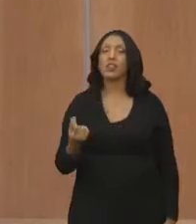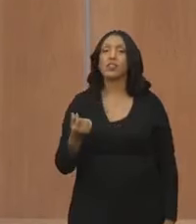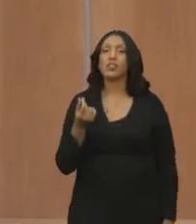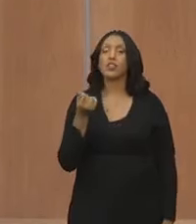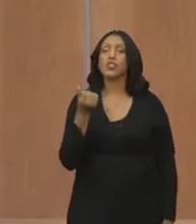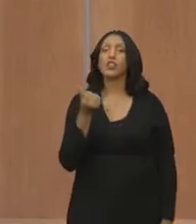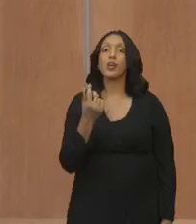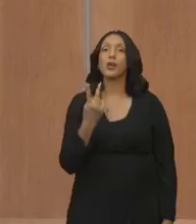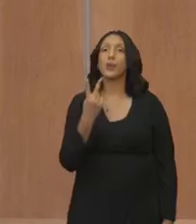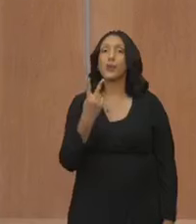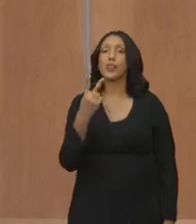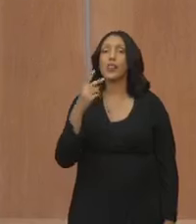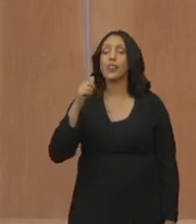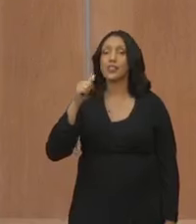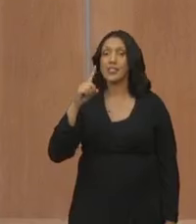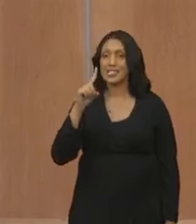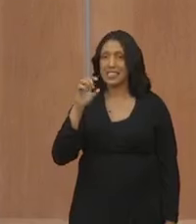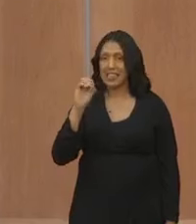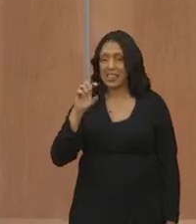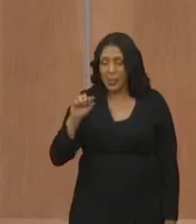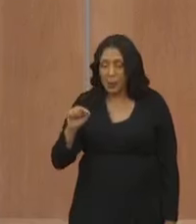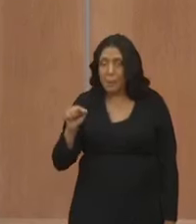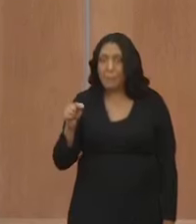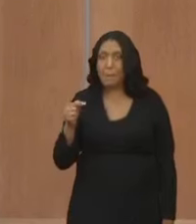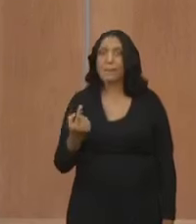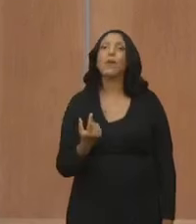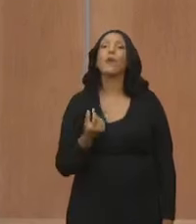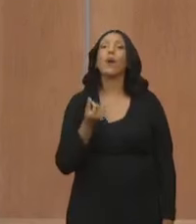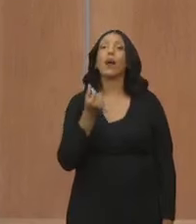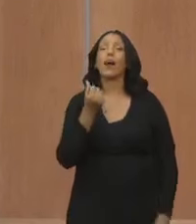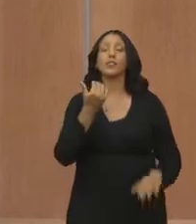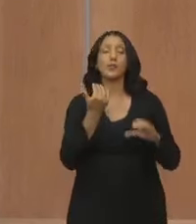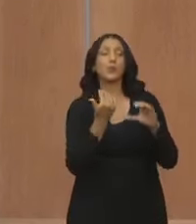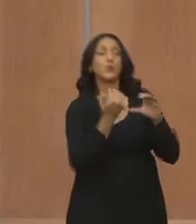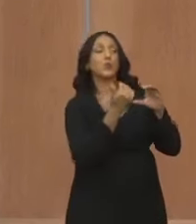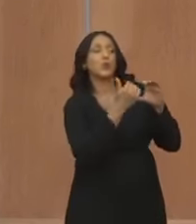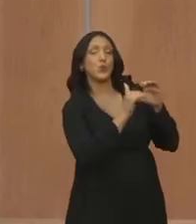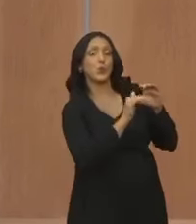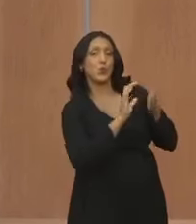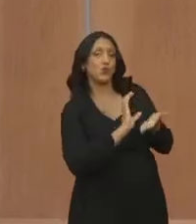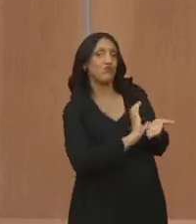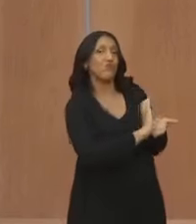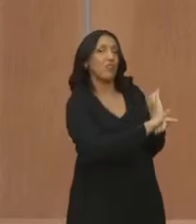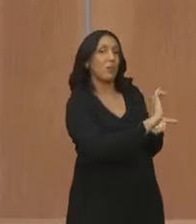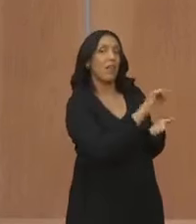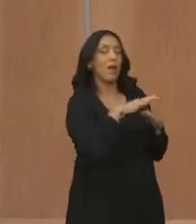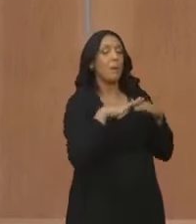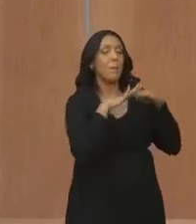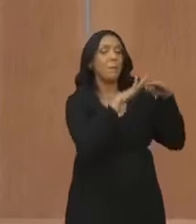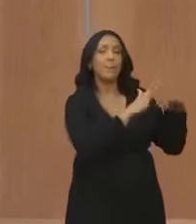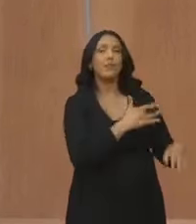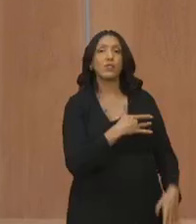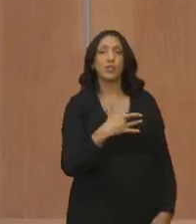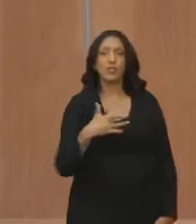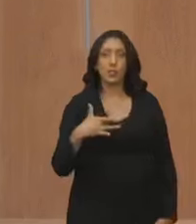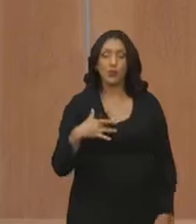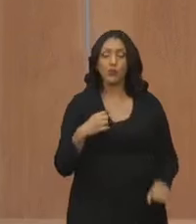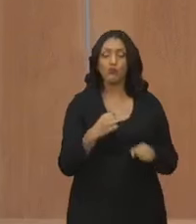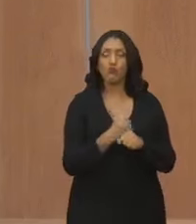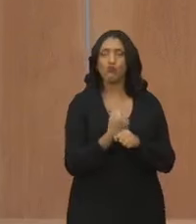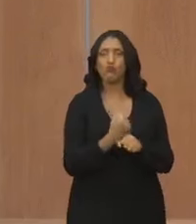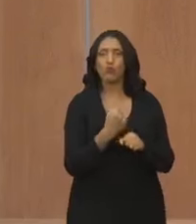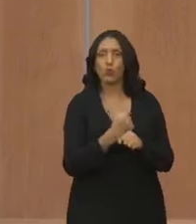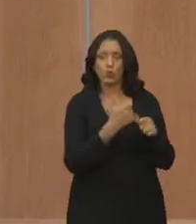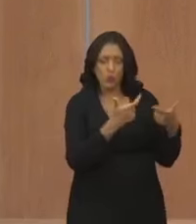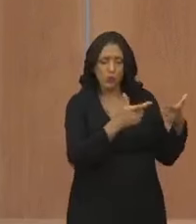Para a saúde do Veranejal daquela região. Eu acho que é dessa forma que nós temos que trabalhar, né? Eu acho que não cabe a nós